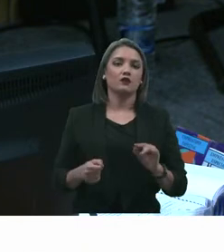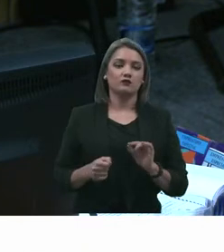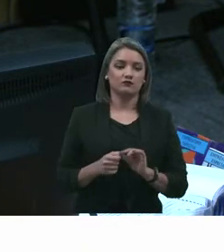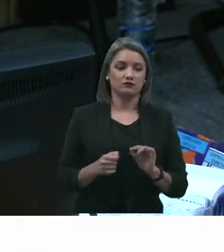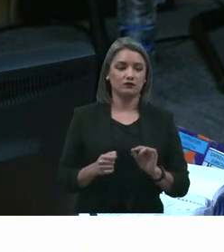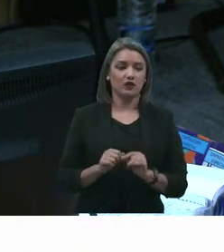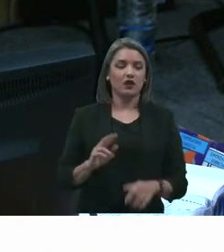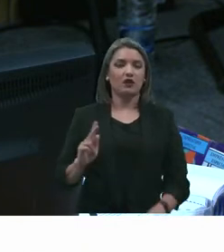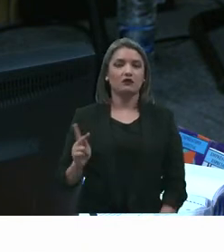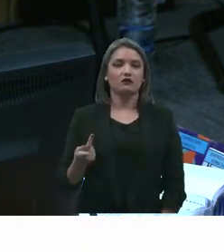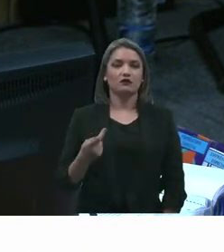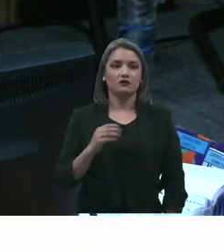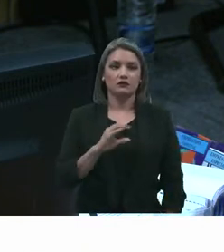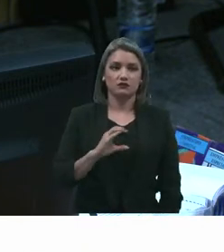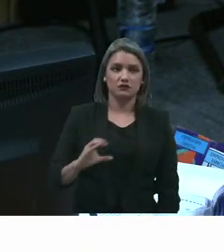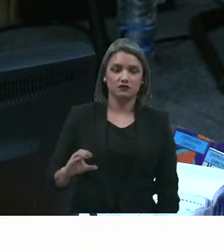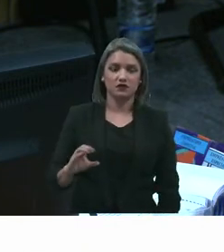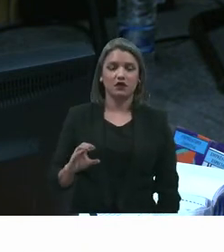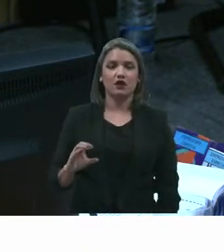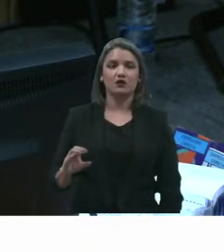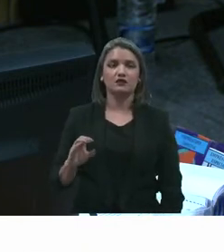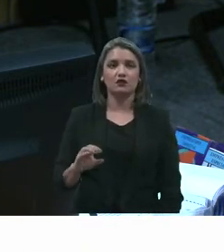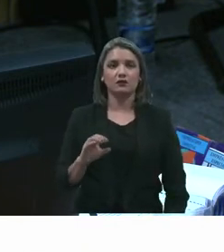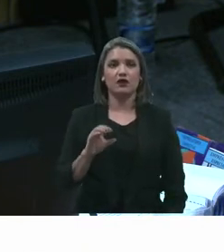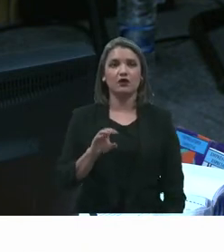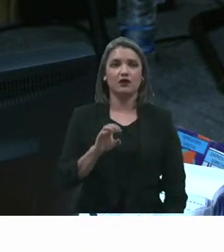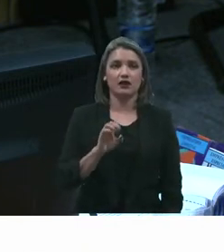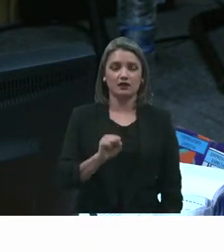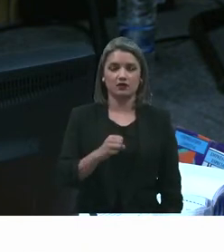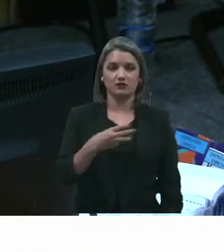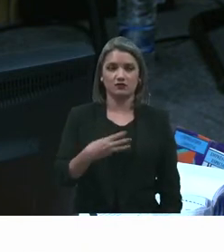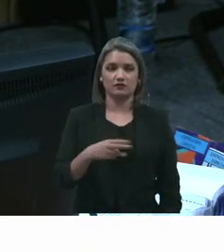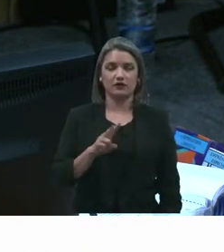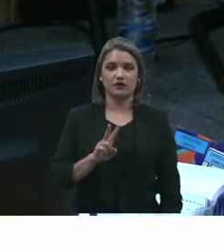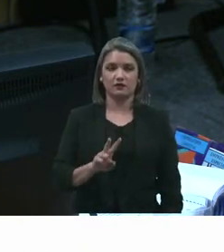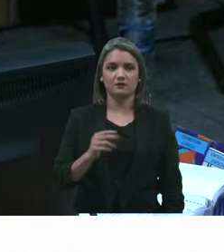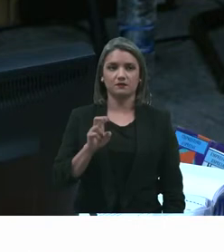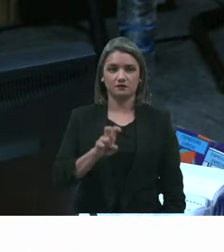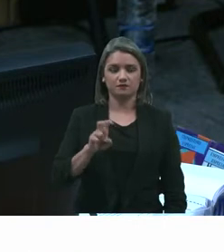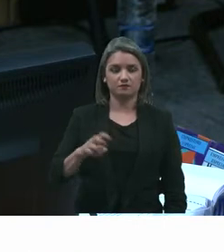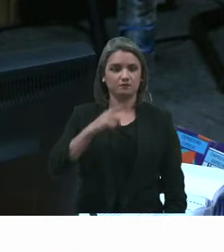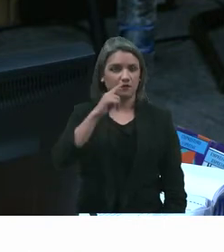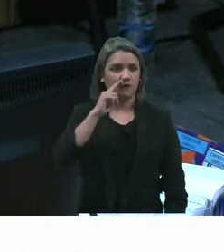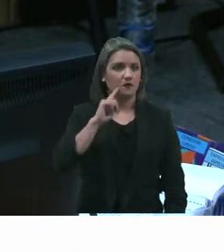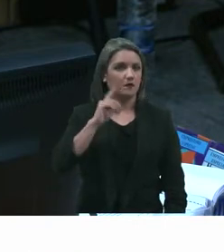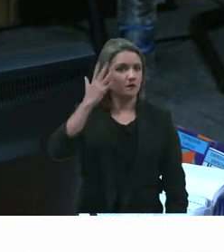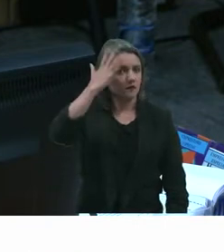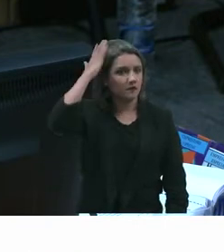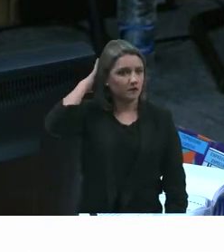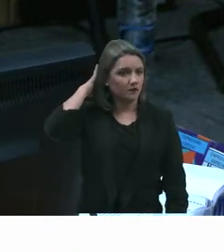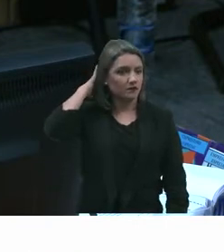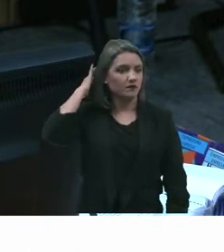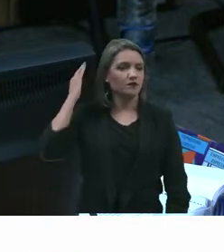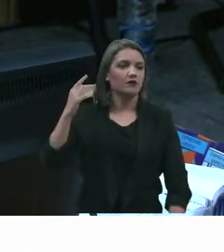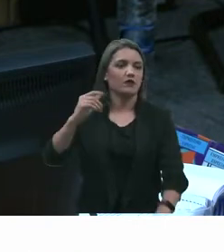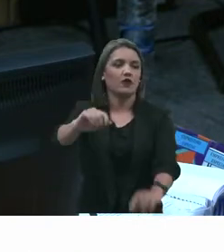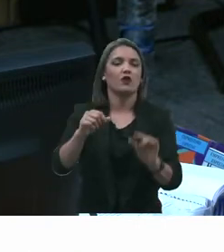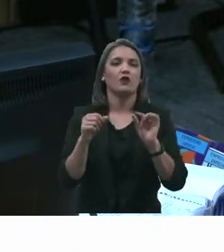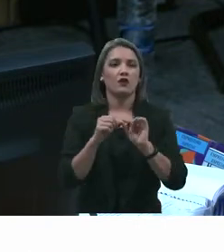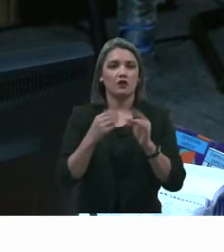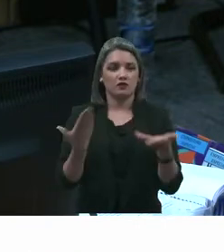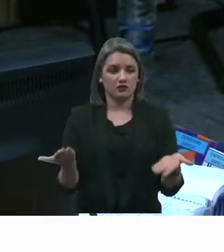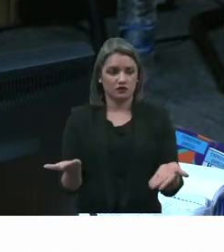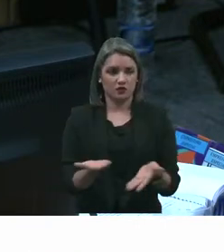HC 83-255, e considerando a data em que foi o feito colocado no escaninho, o